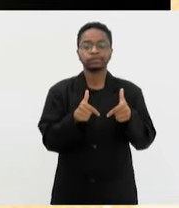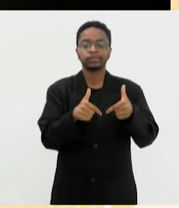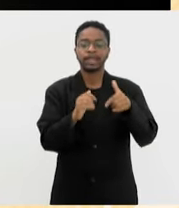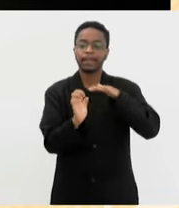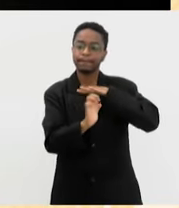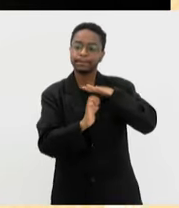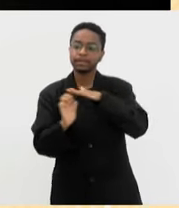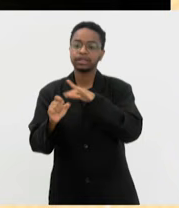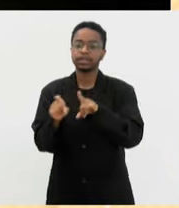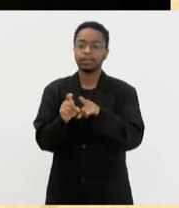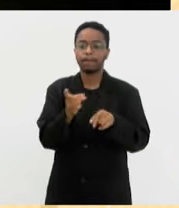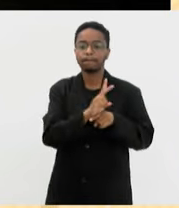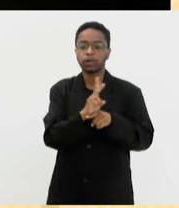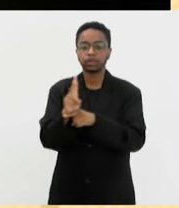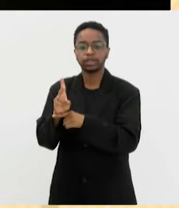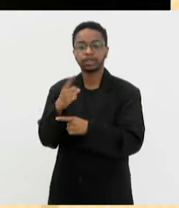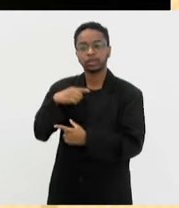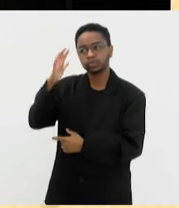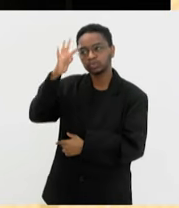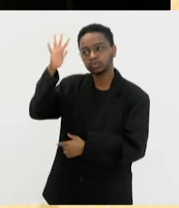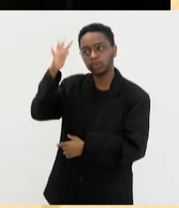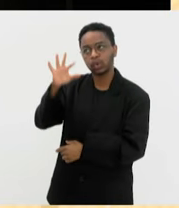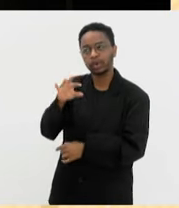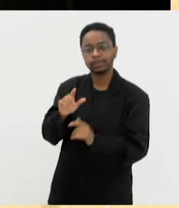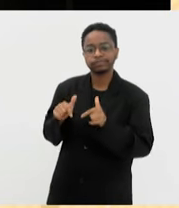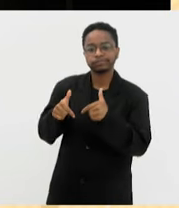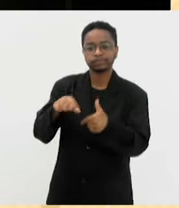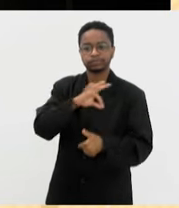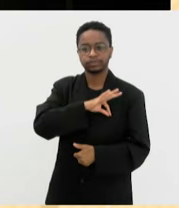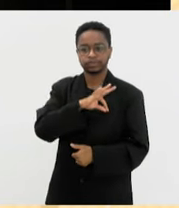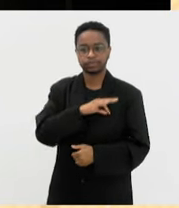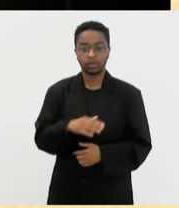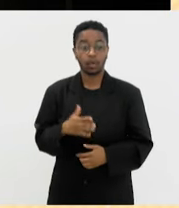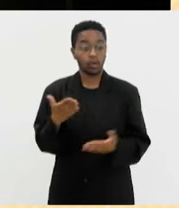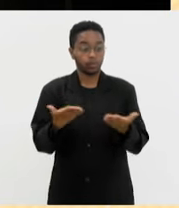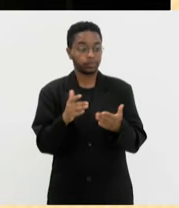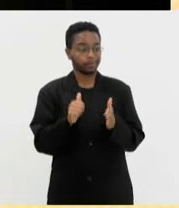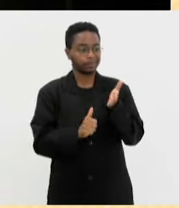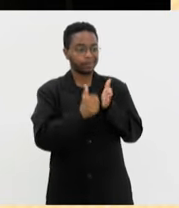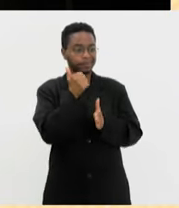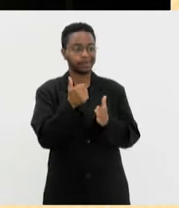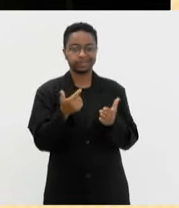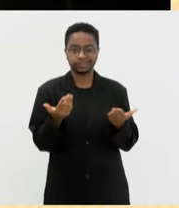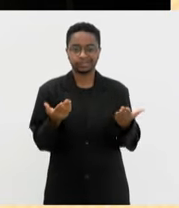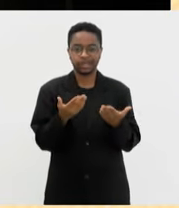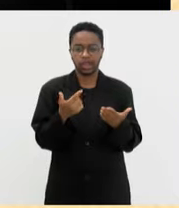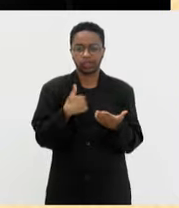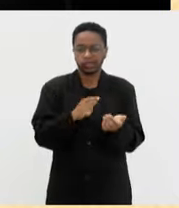e um porteiro que sonha em ser policial. É o meu primeiro dia. Eu tô um pouco